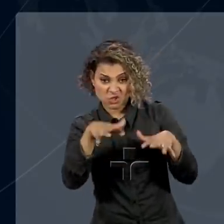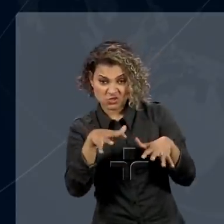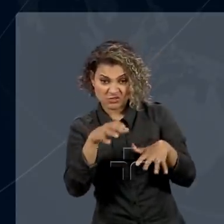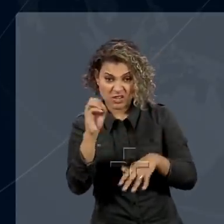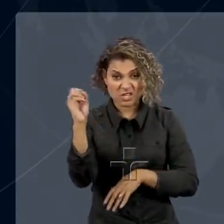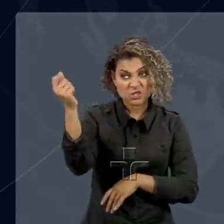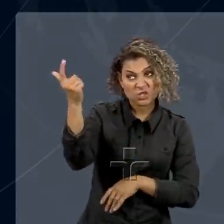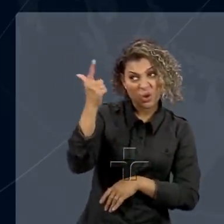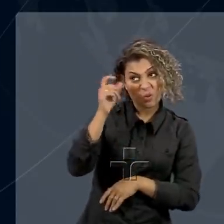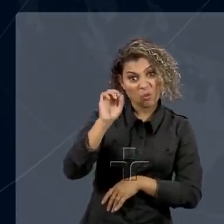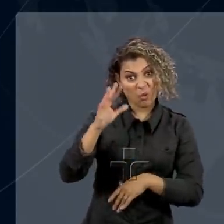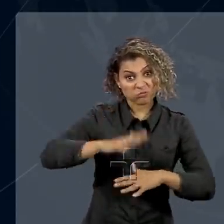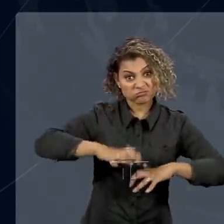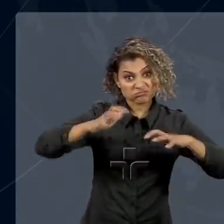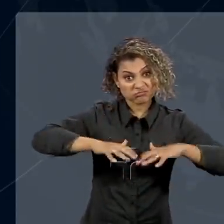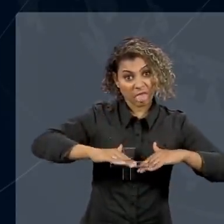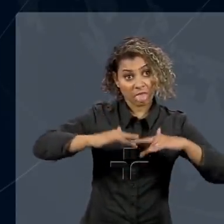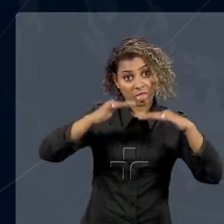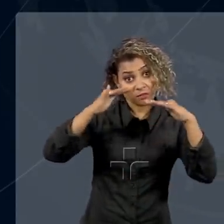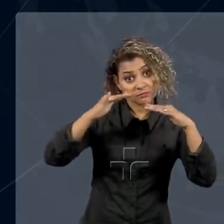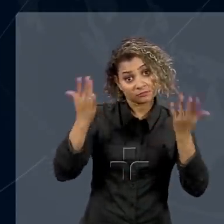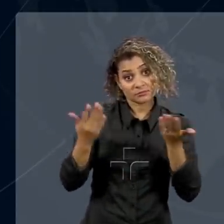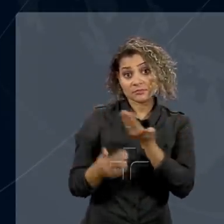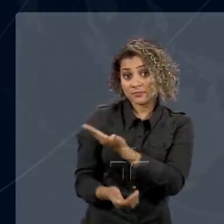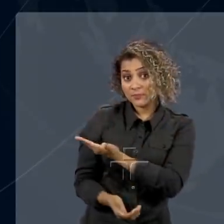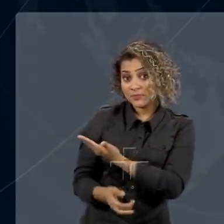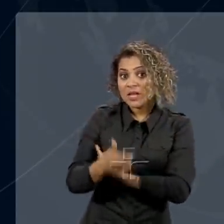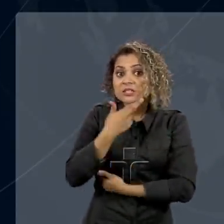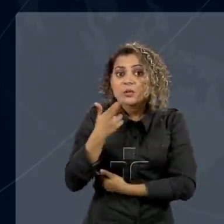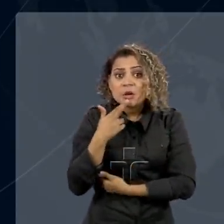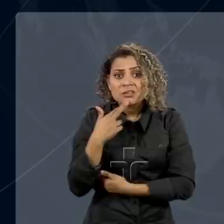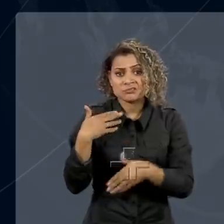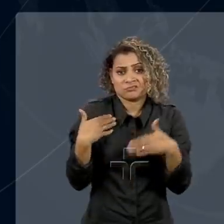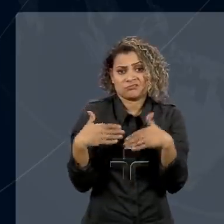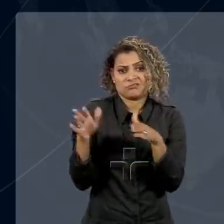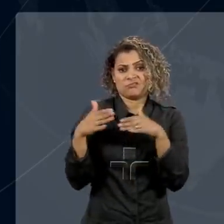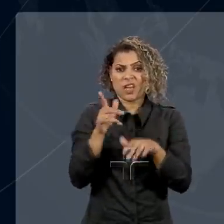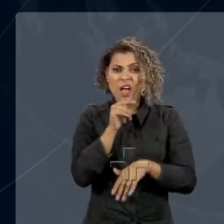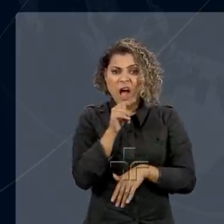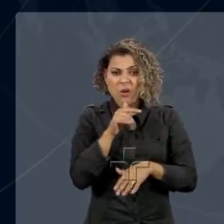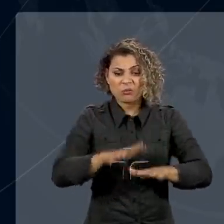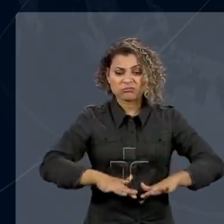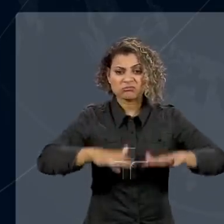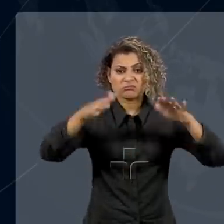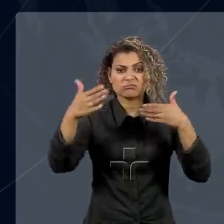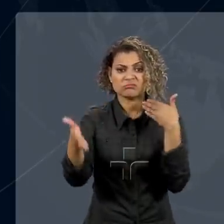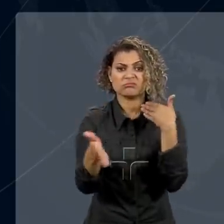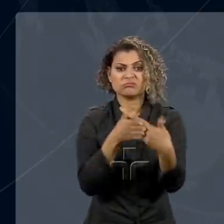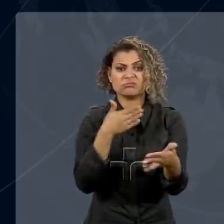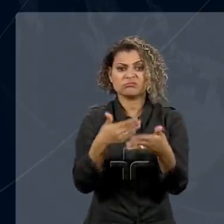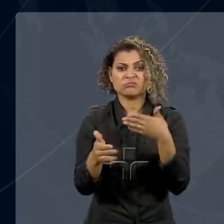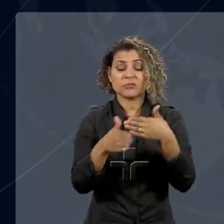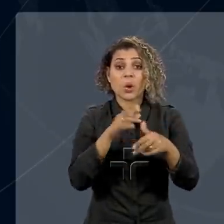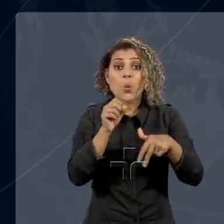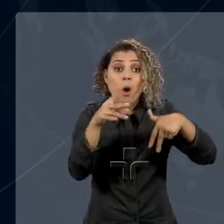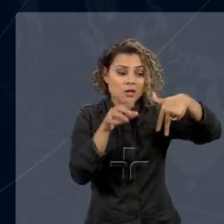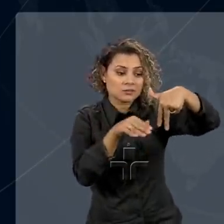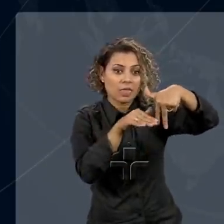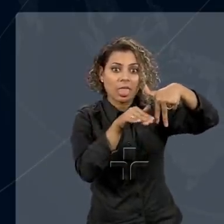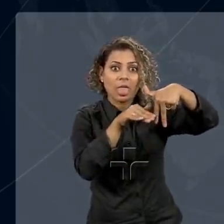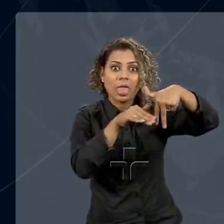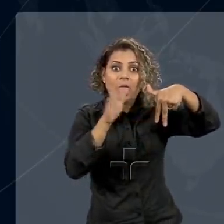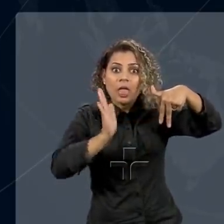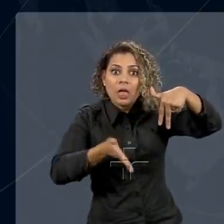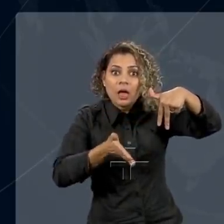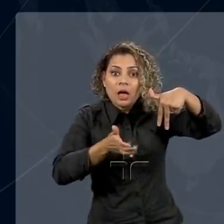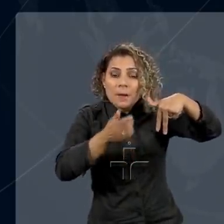sol ou enchente. Neste restaurante, ninguém se importou com a água da inundação quase na altura dos joelhos.